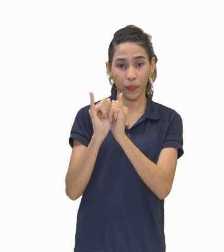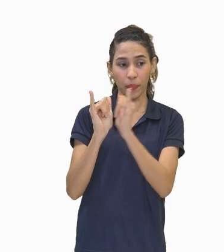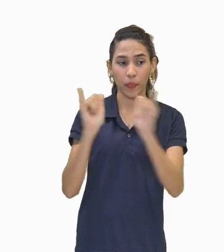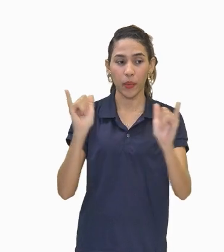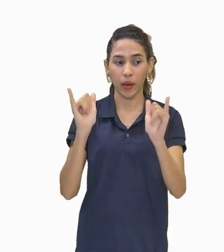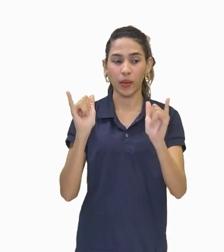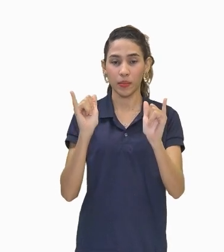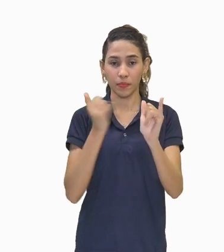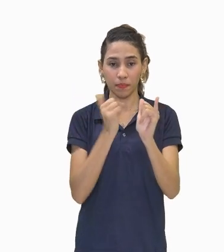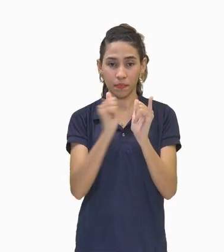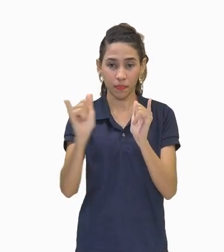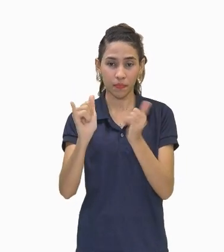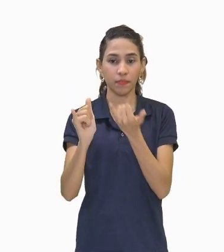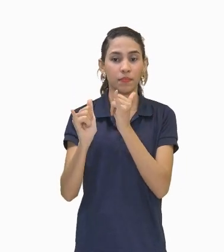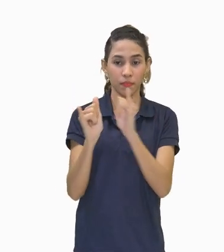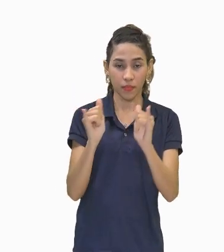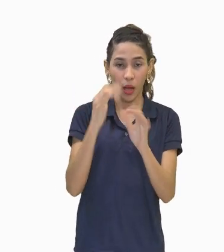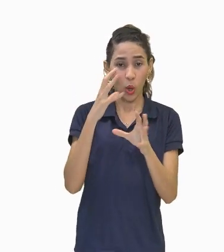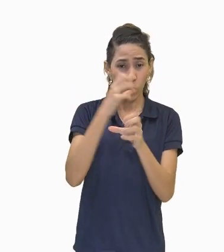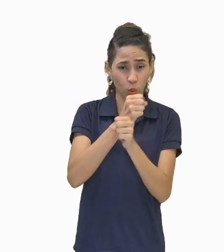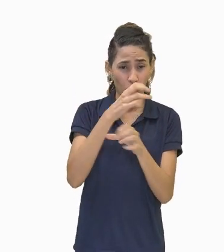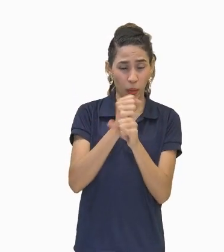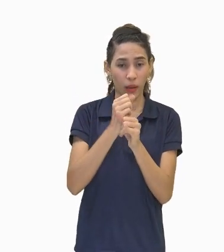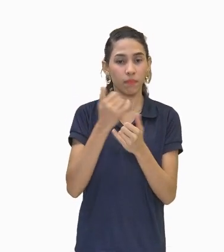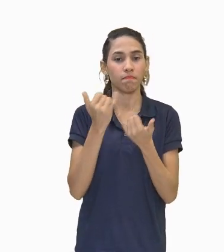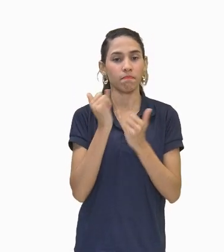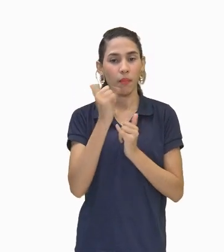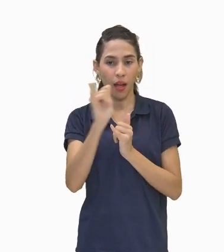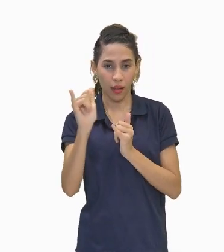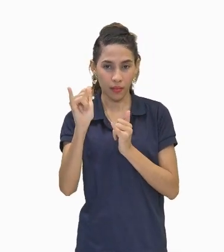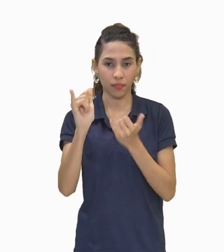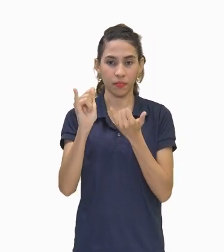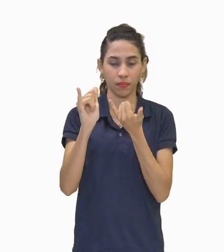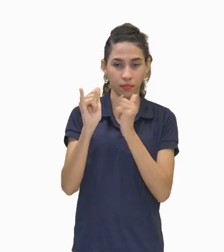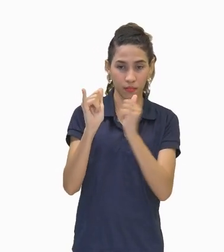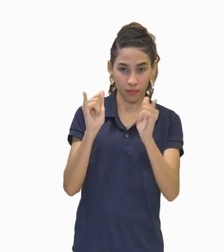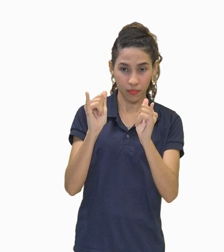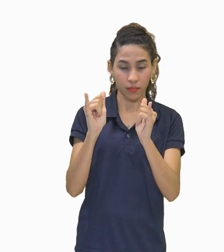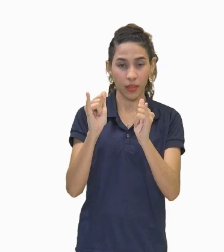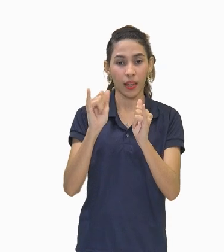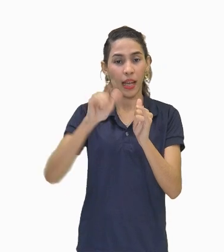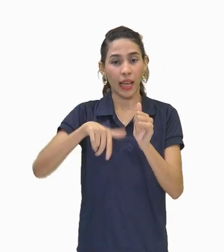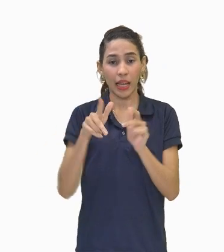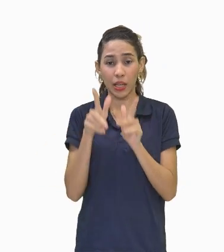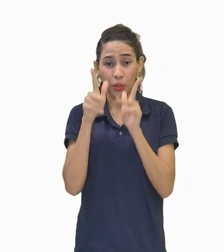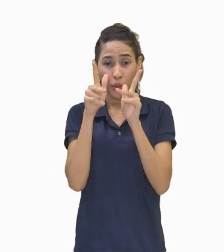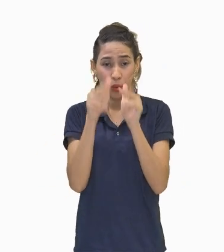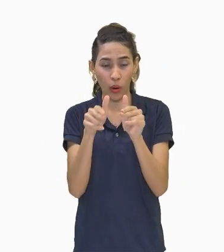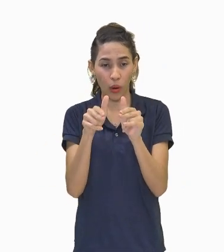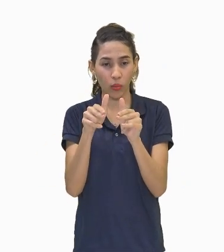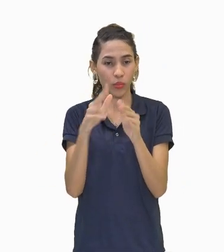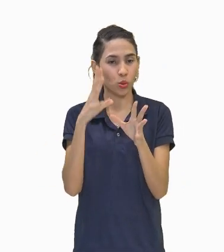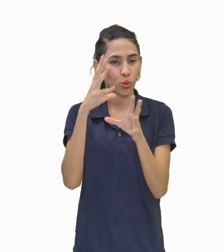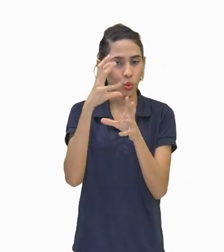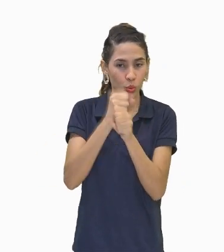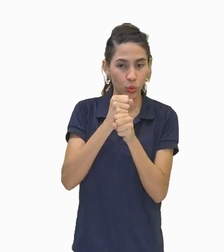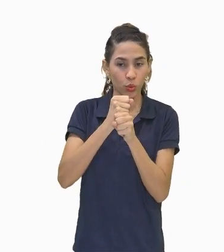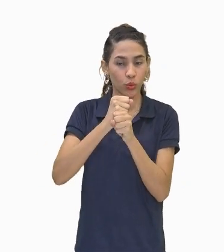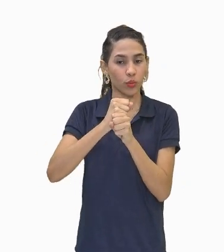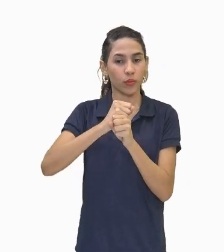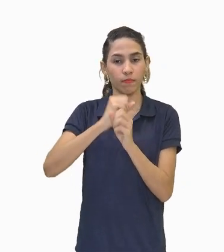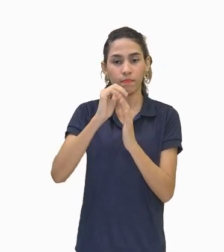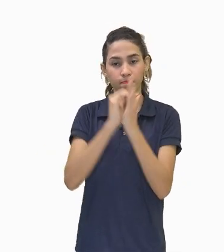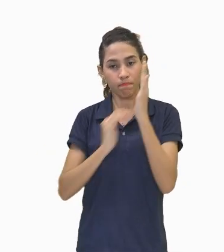igual à corrente total, desculpem aí, corrente total, que flui do circuito. Não esqueçam que a corrente aí